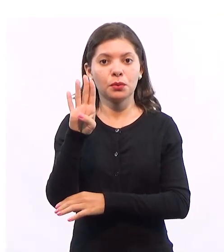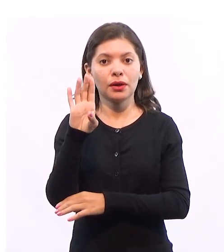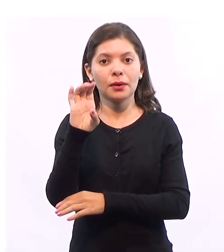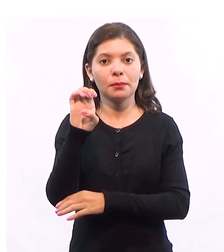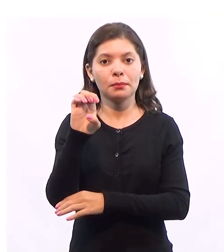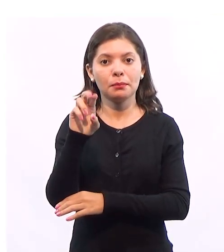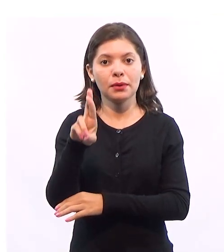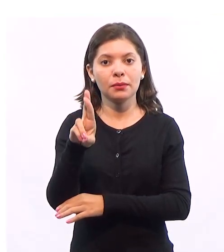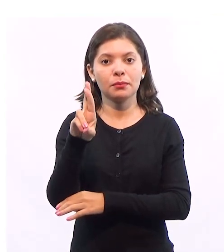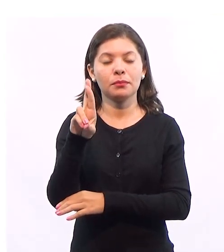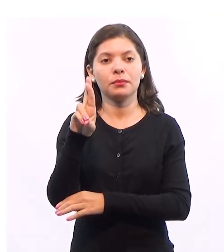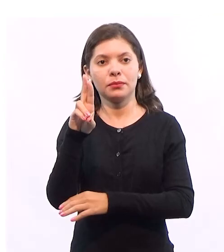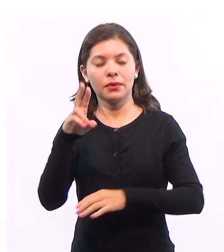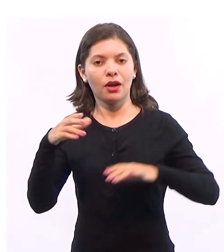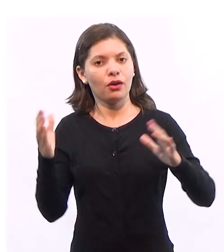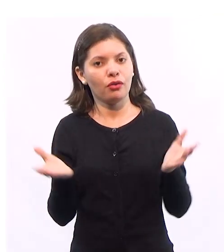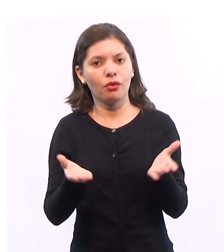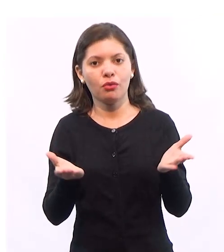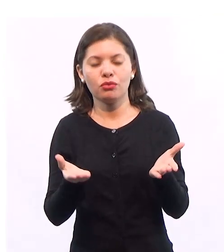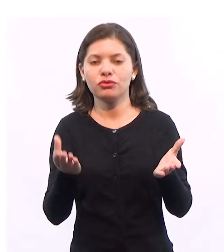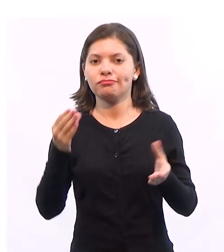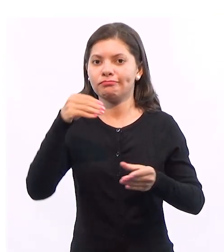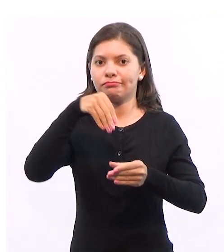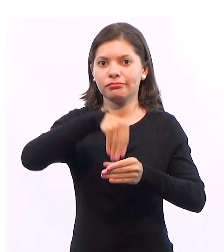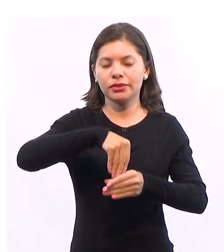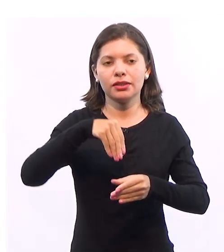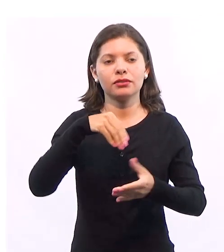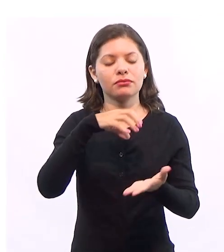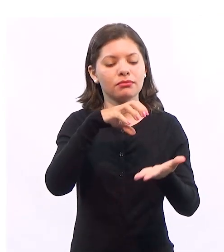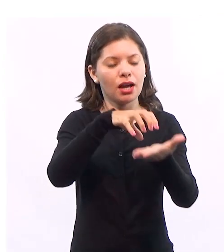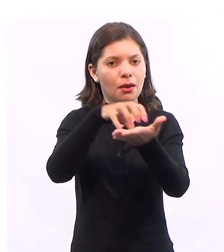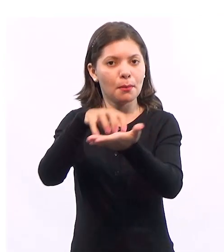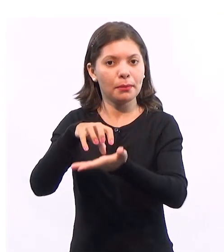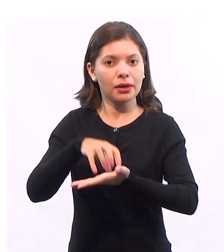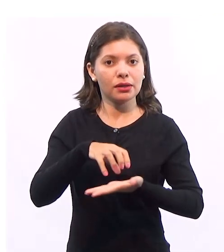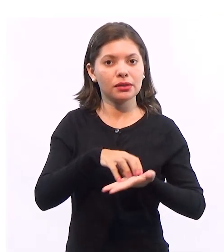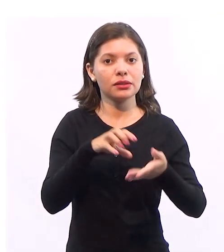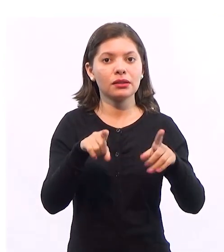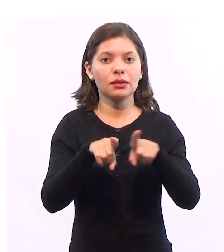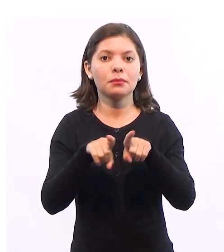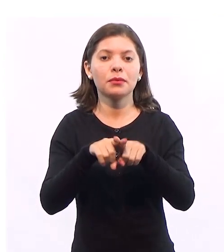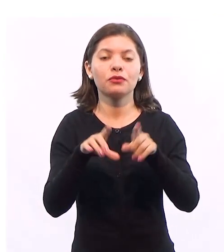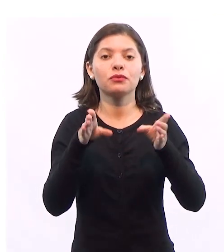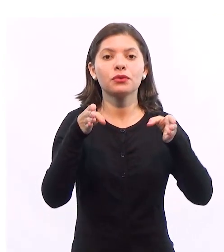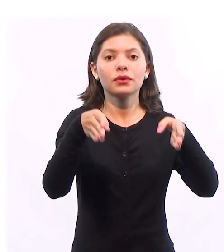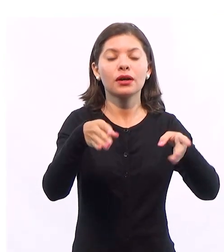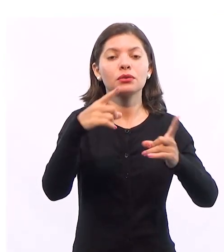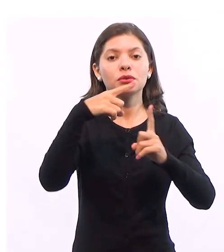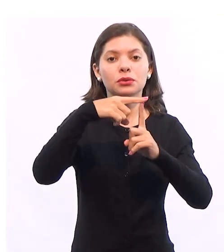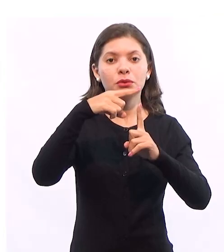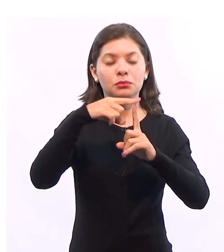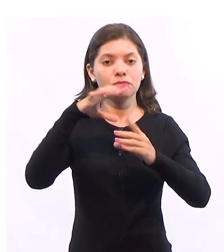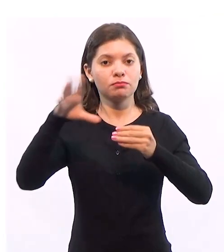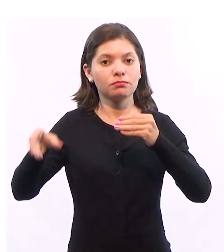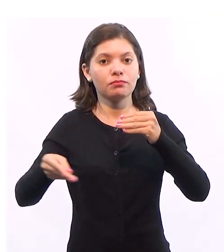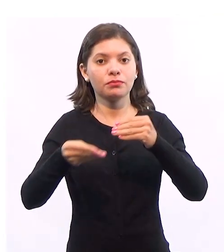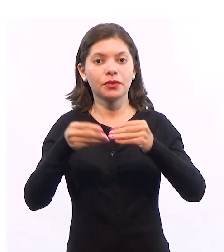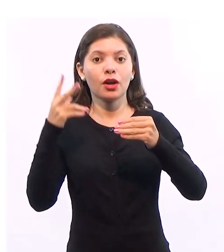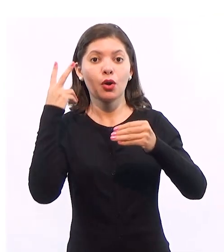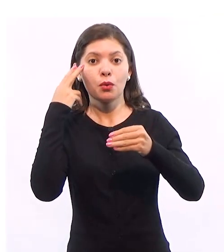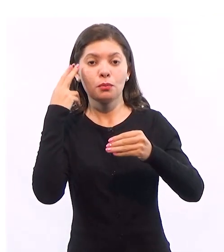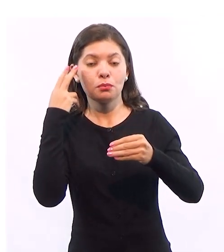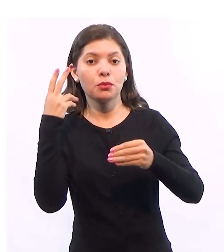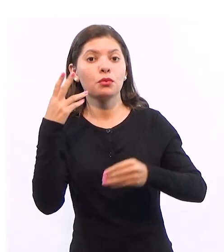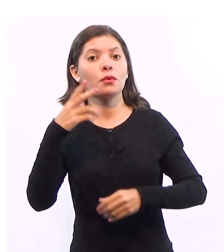teoria burocrática ela é vigente até hoje nas organizações, tá? Ela também é focada no tipo de abordagem comum de se